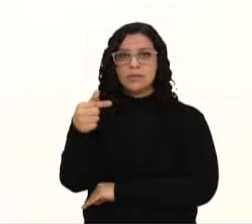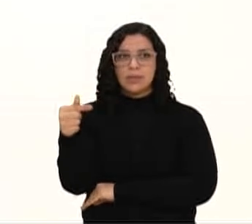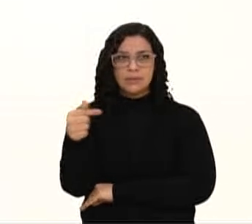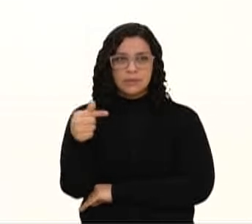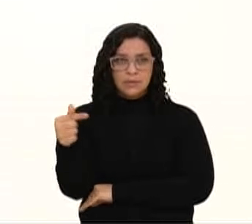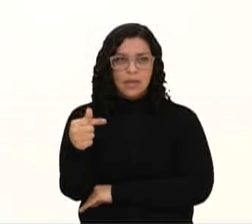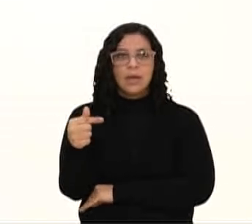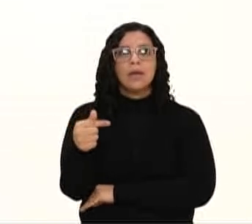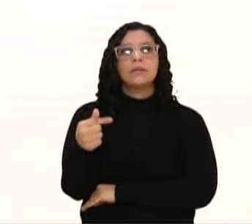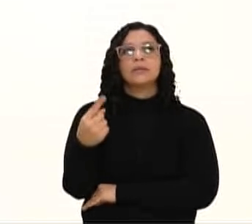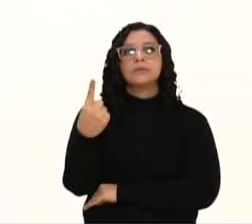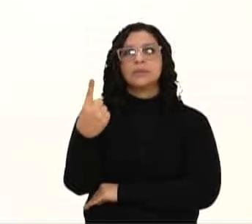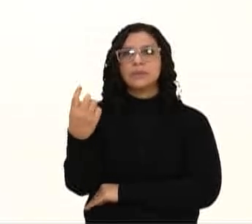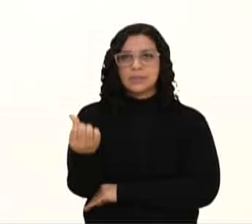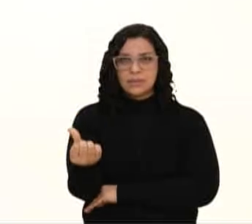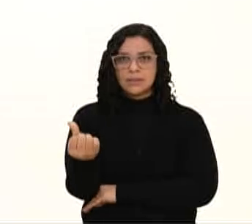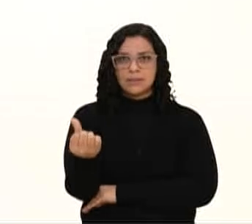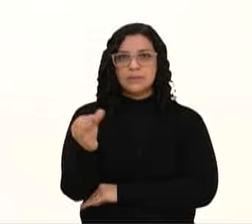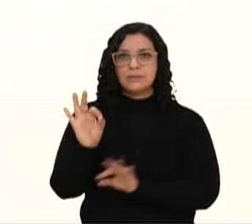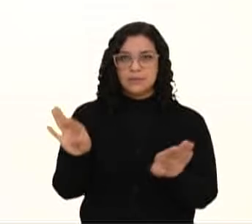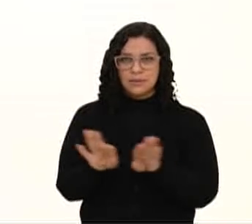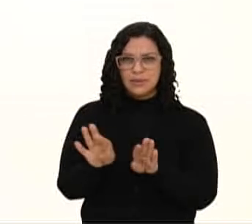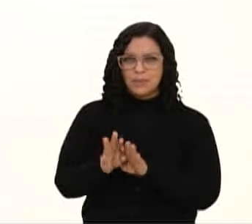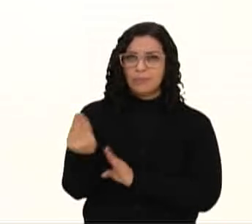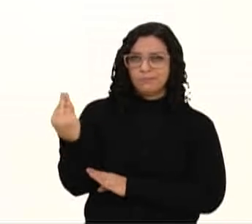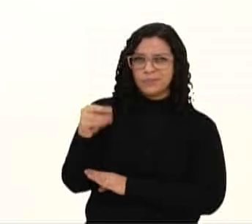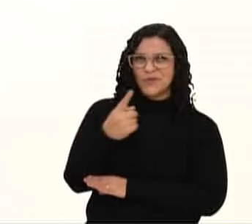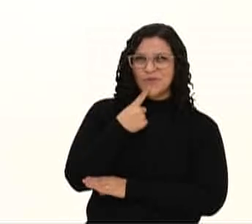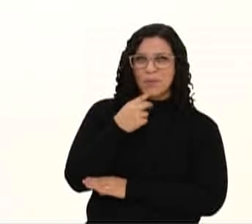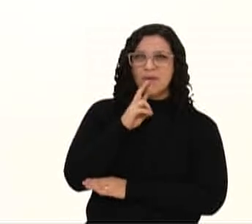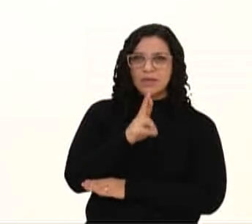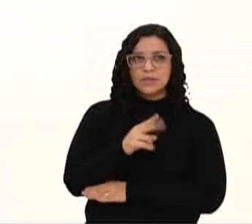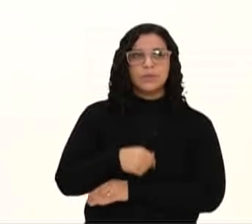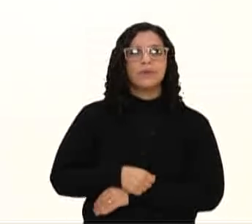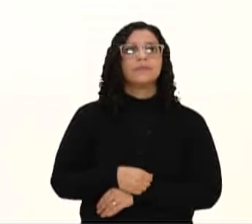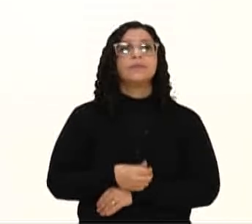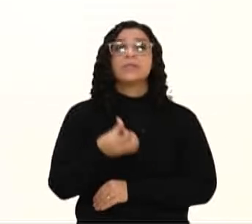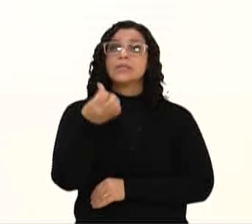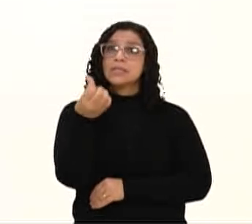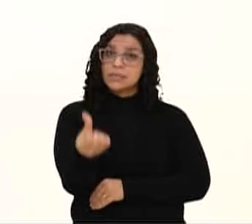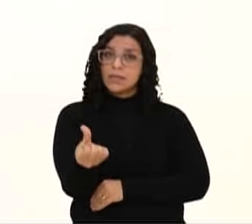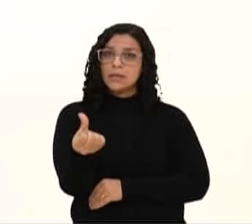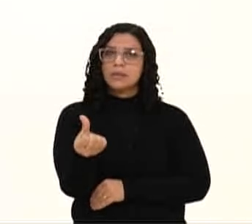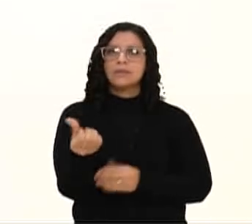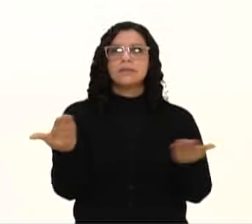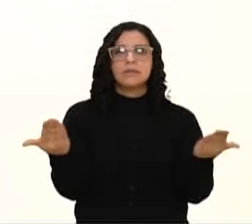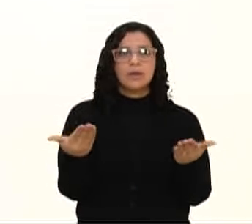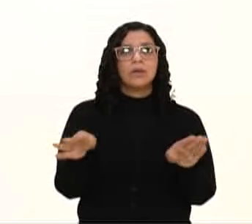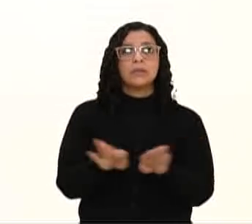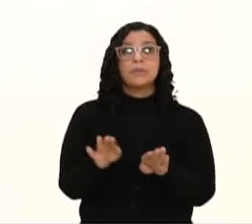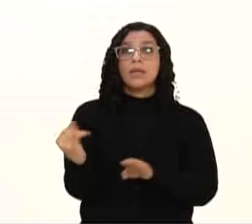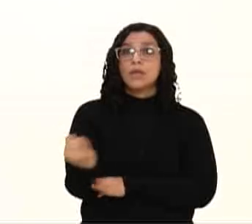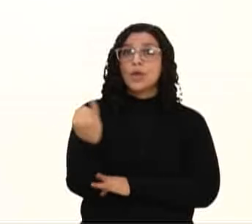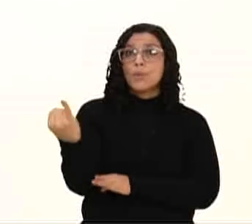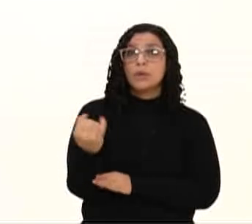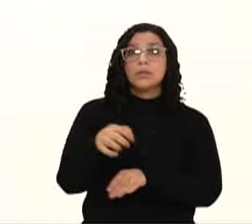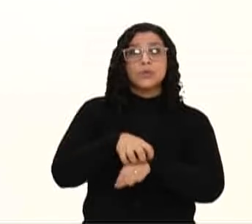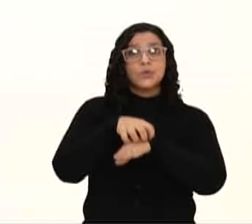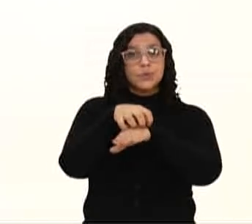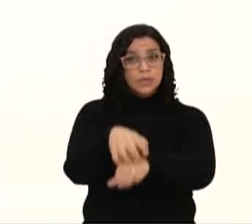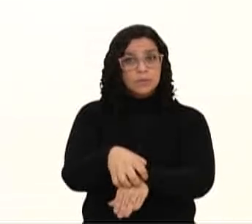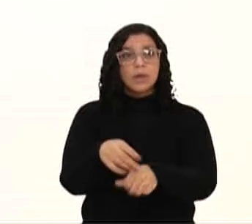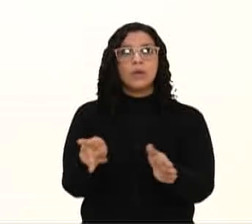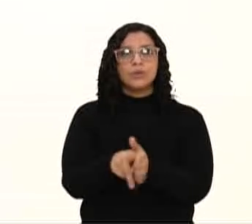a 277 e a 116 ali coloquei como 2 exemplos, né? E a importância dos meios de transporte